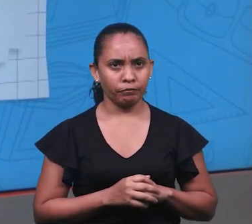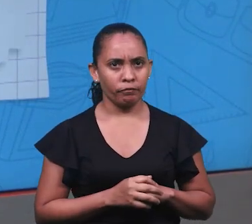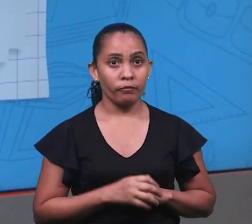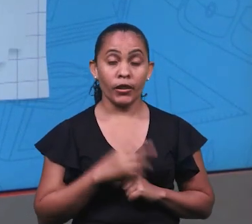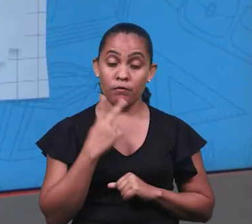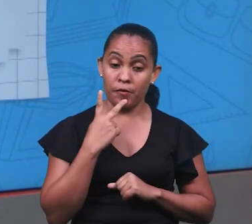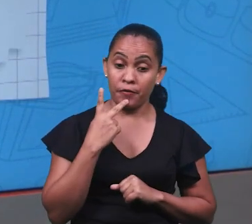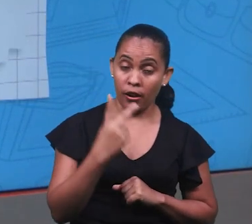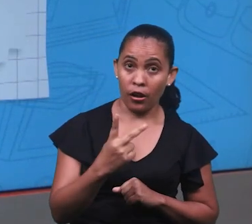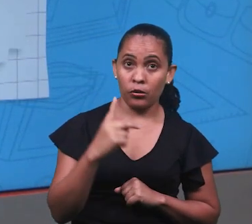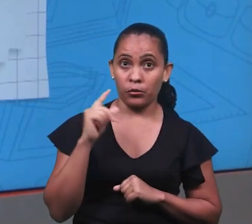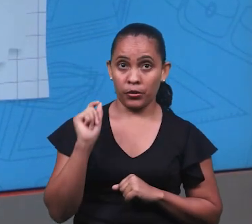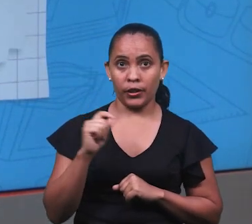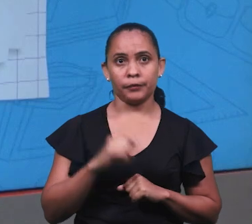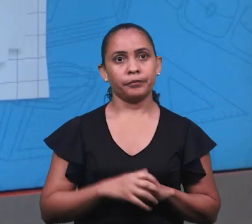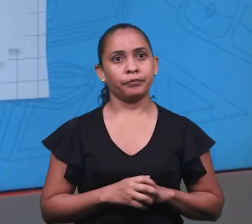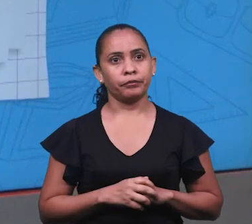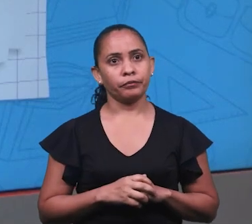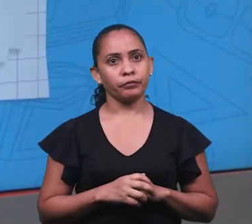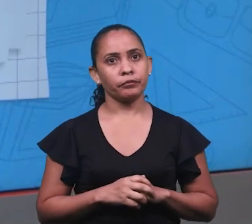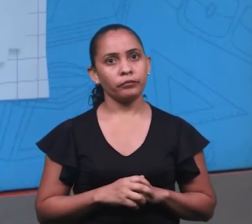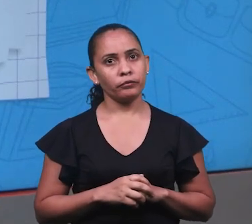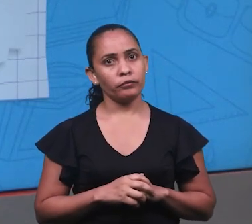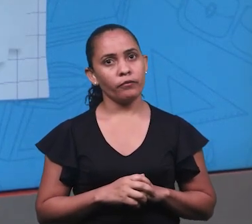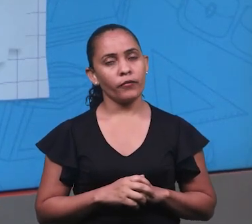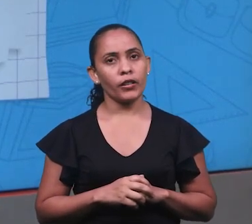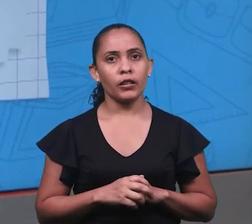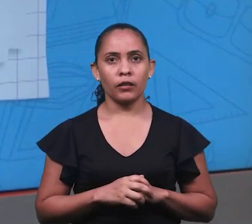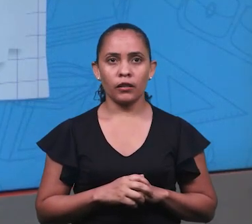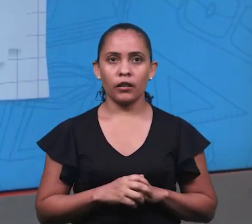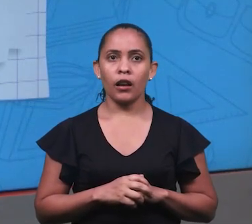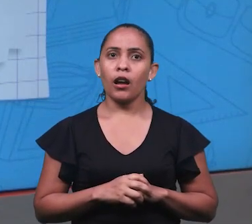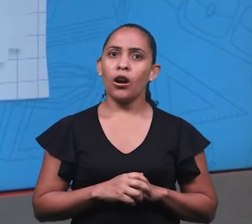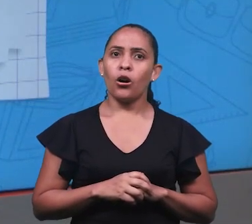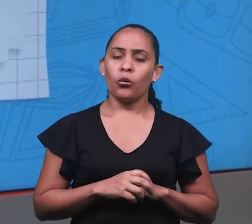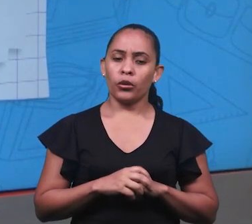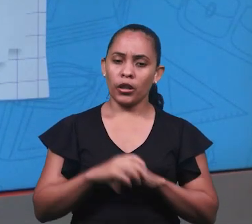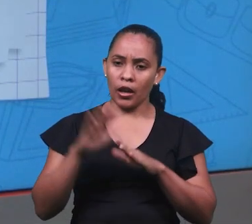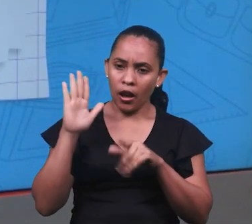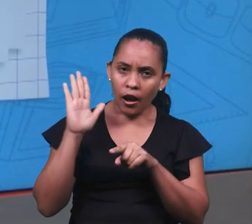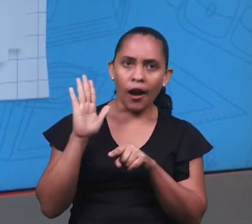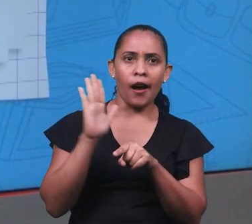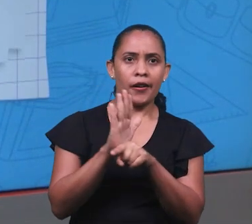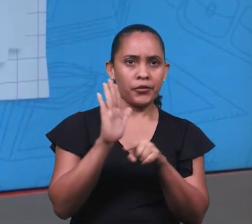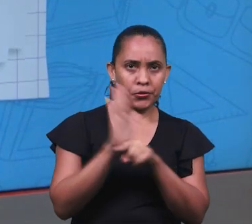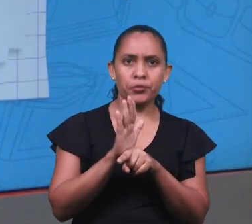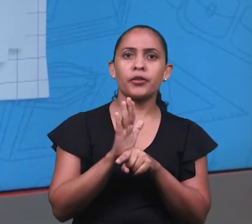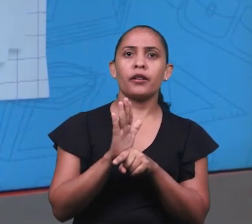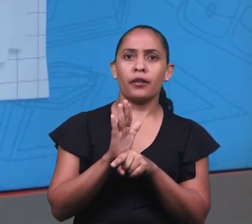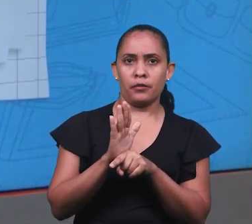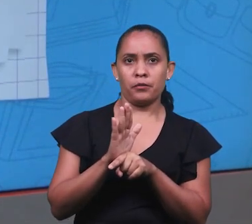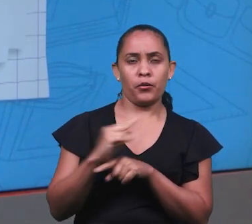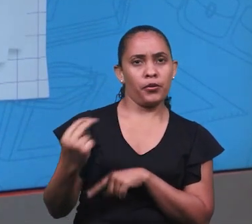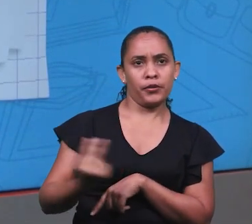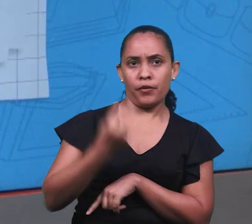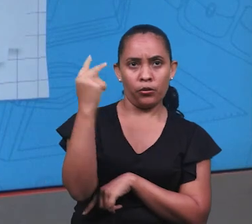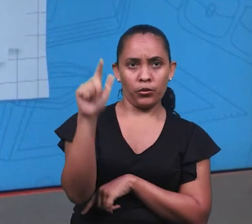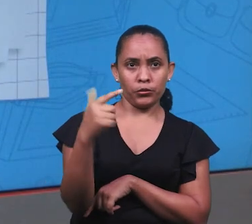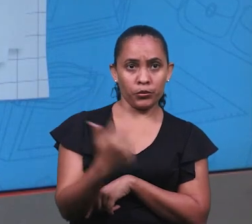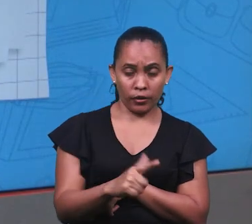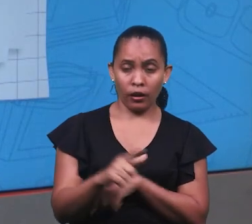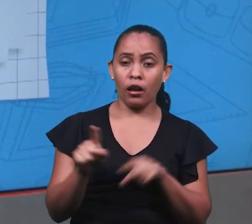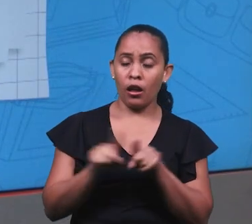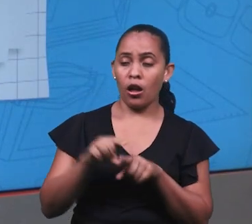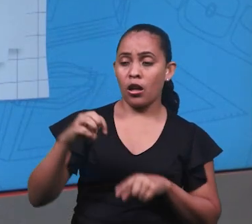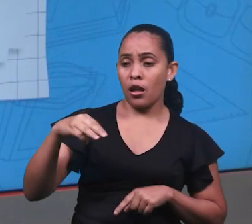defender que, sua tese, eu vou defender que os principais fatores que contribuem para essa invisibilidade são